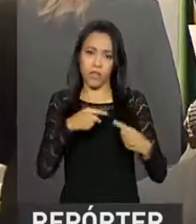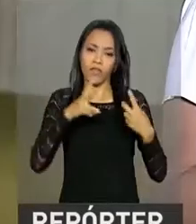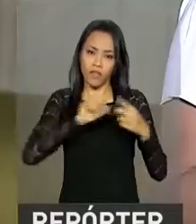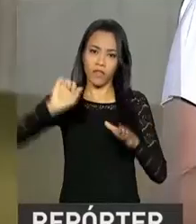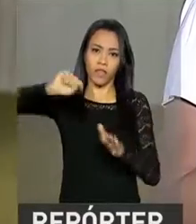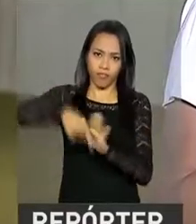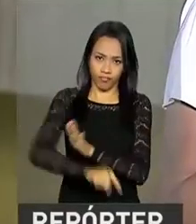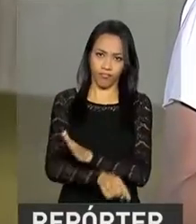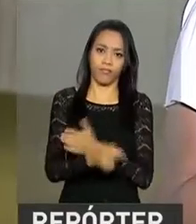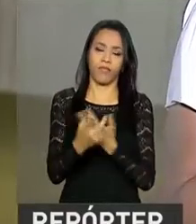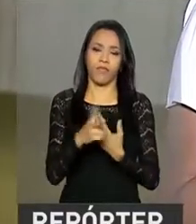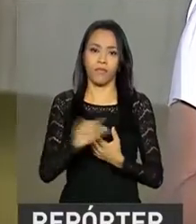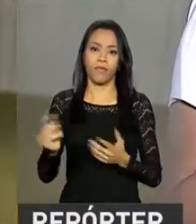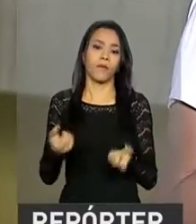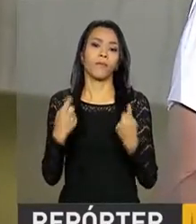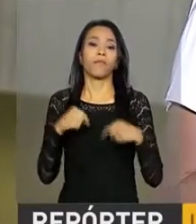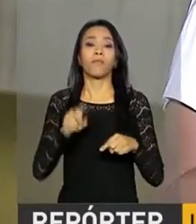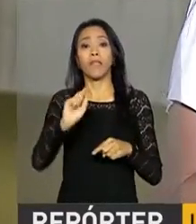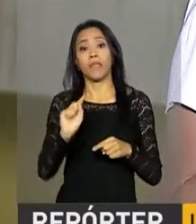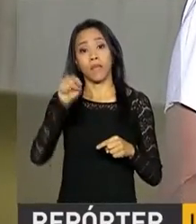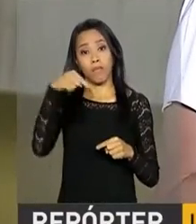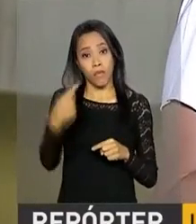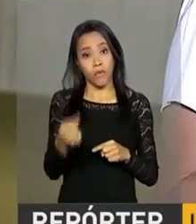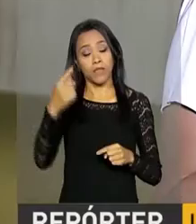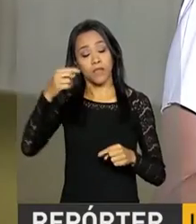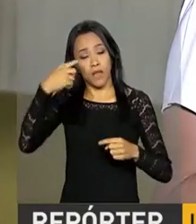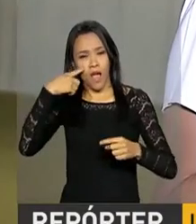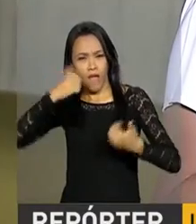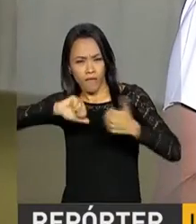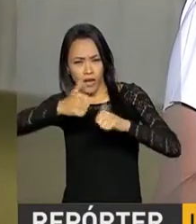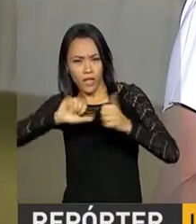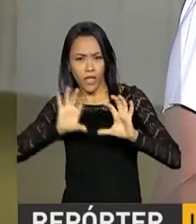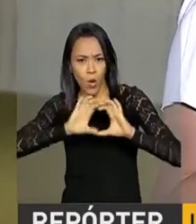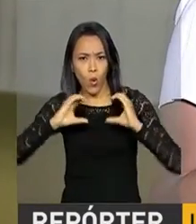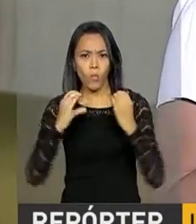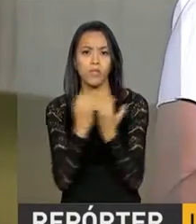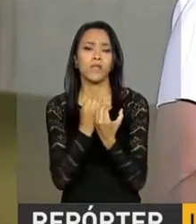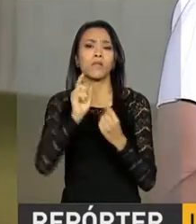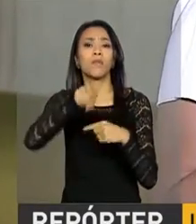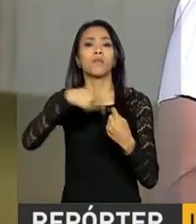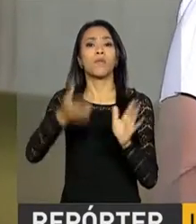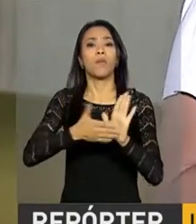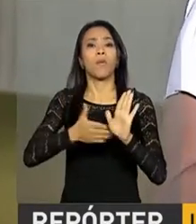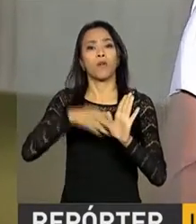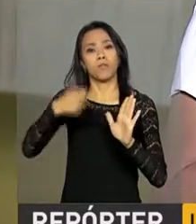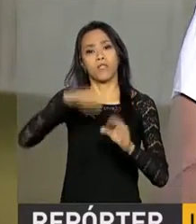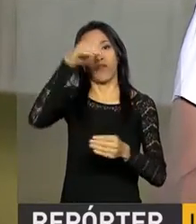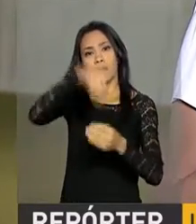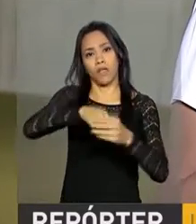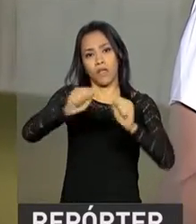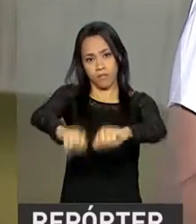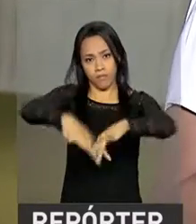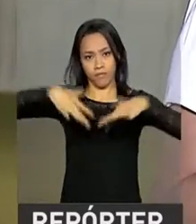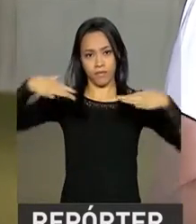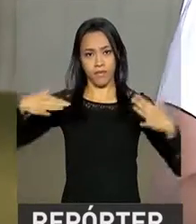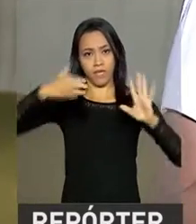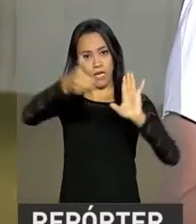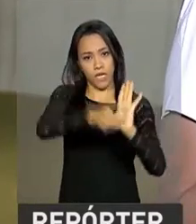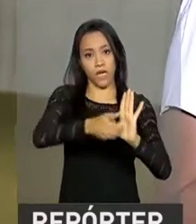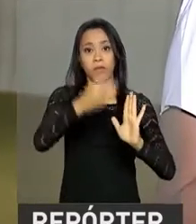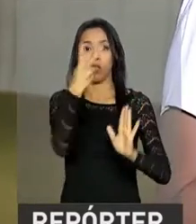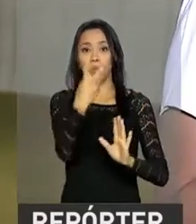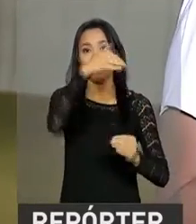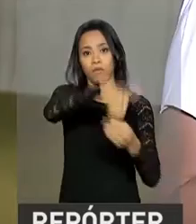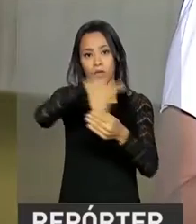após ser analisada na comissão especial a proposta precisa ser votada no plenário da câmara dos deputados em dois turnos